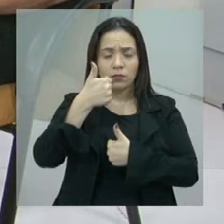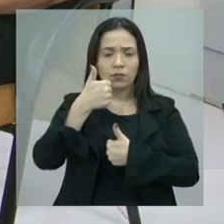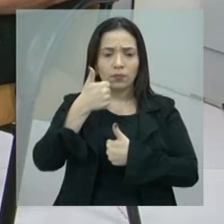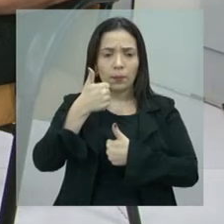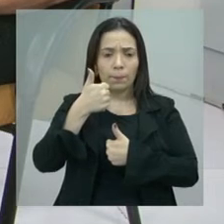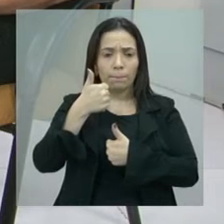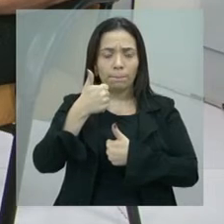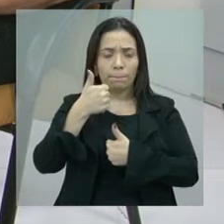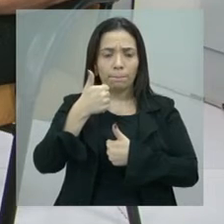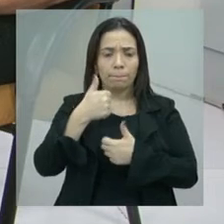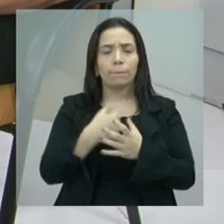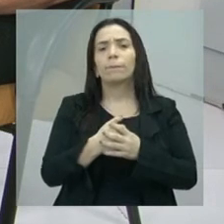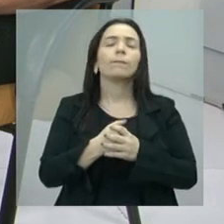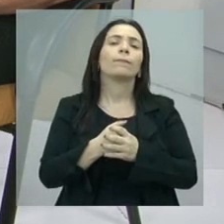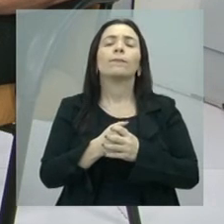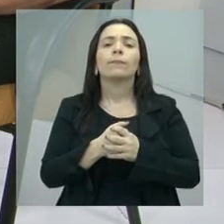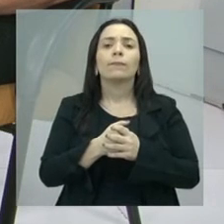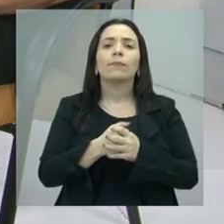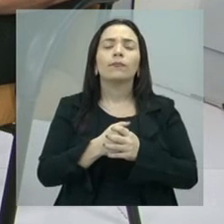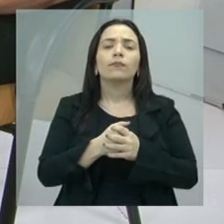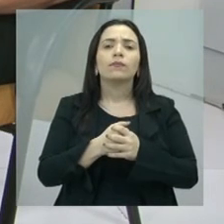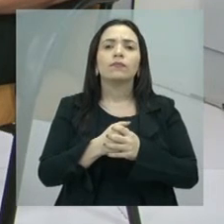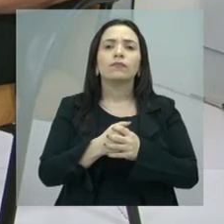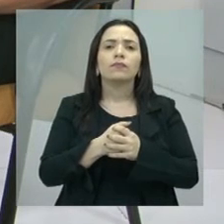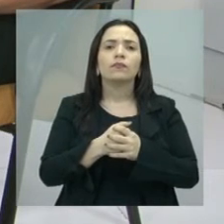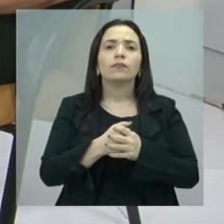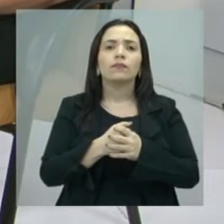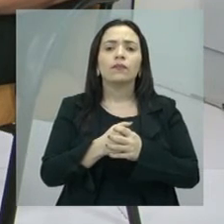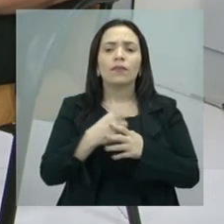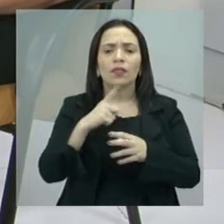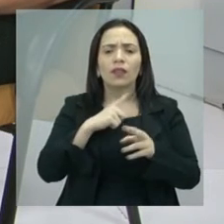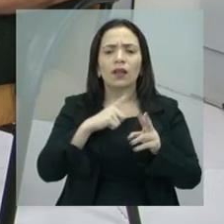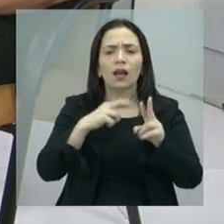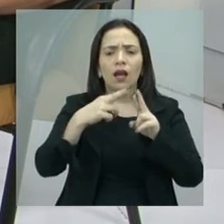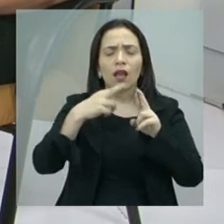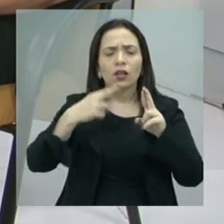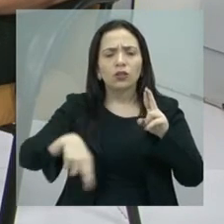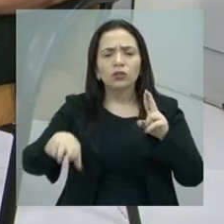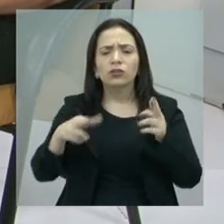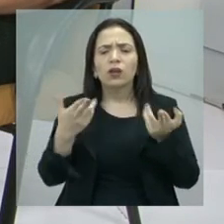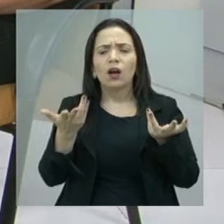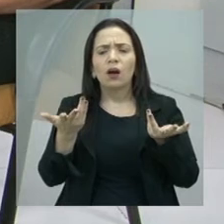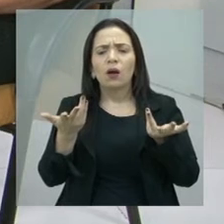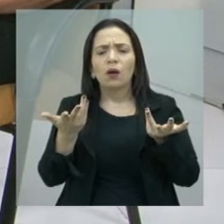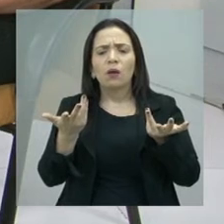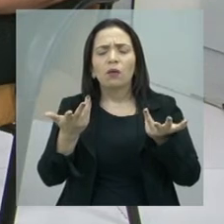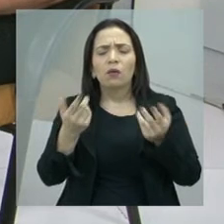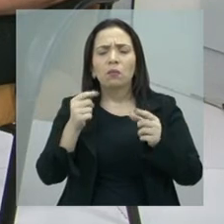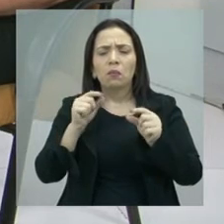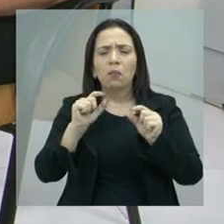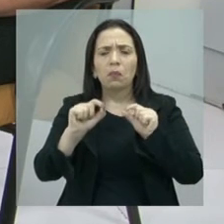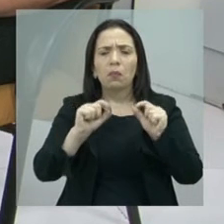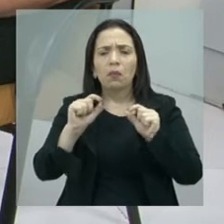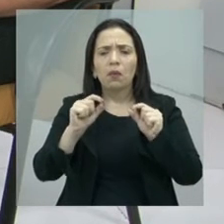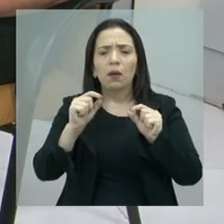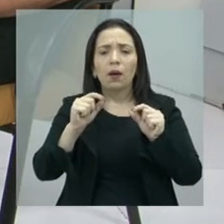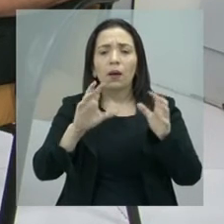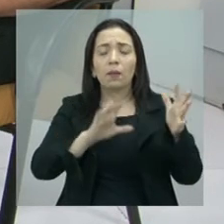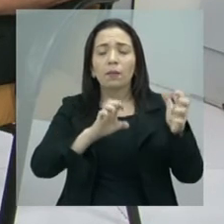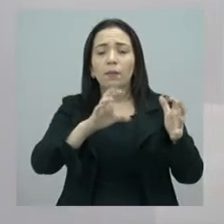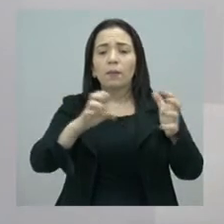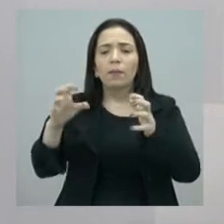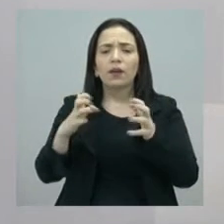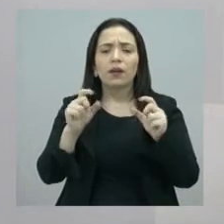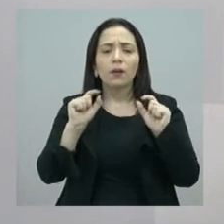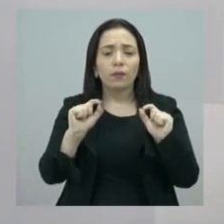acabou virando uma briga de religiões. Será que isso aí tem fundamento? Não,